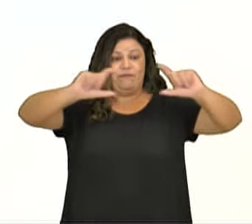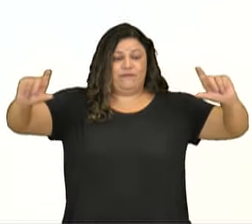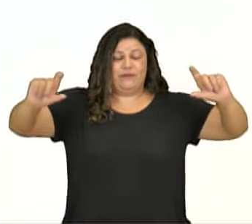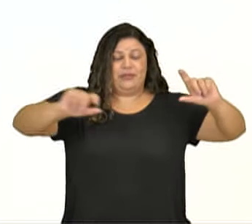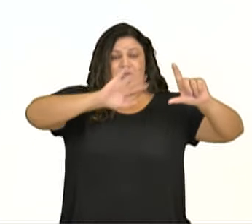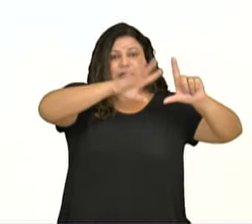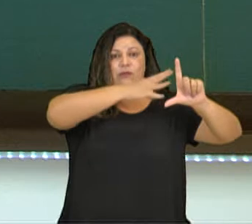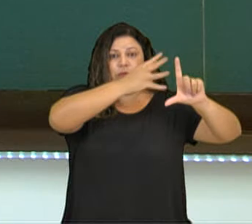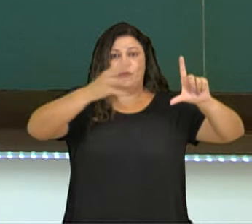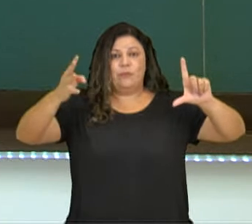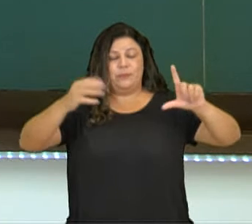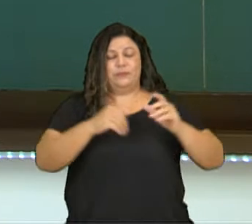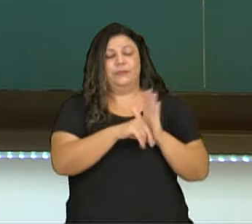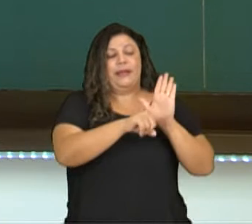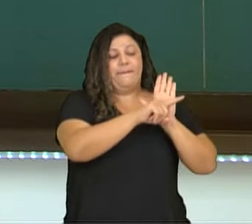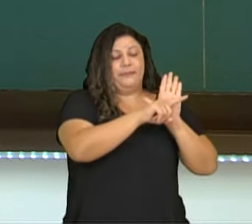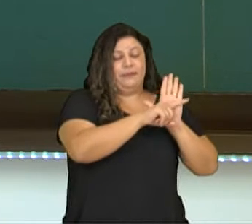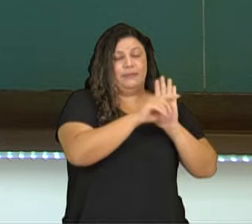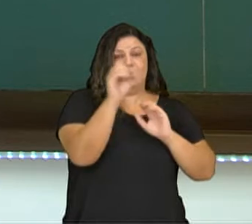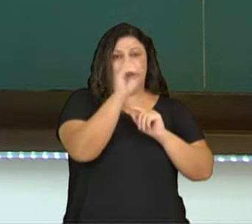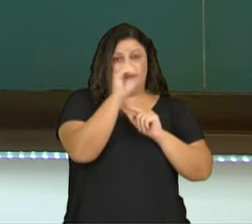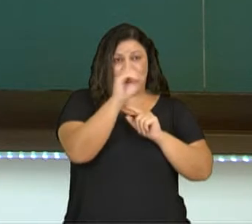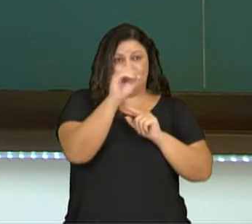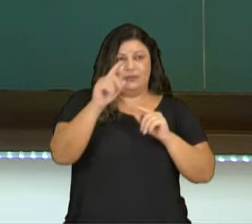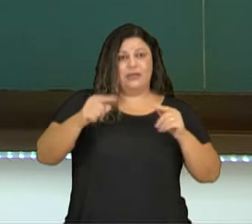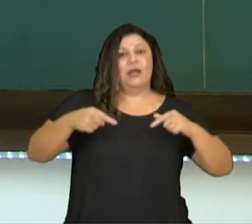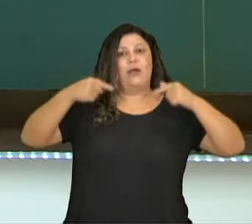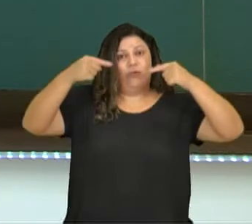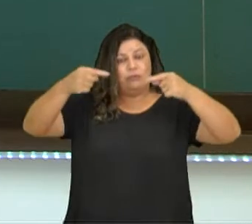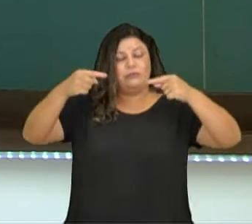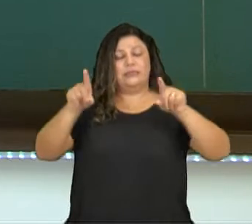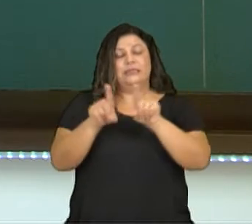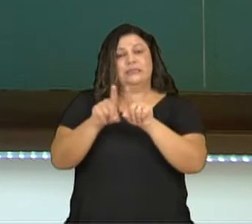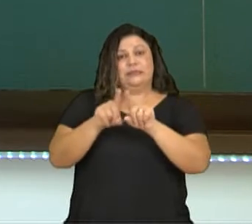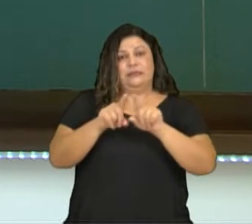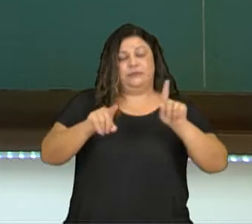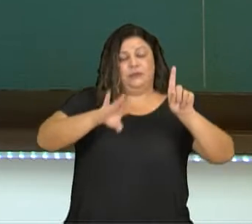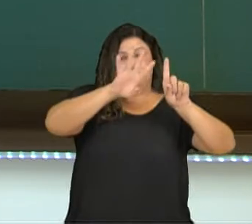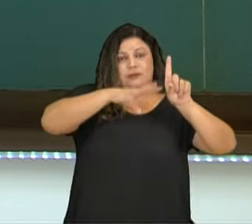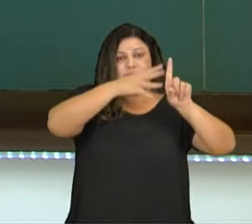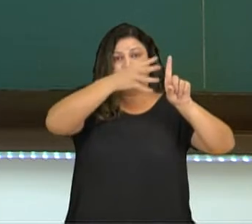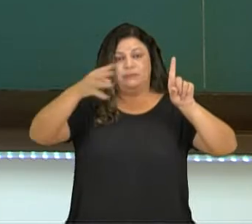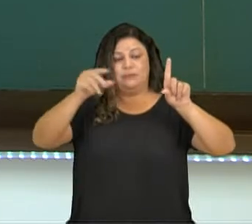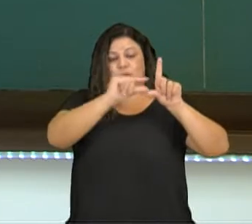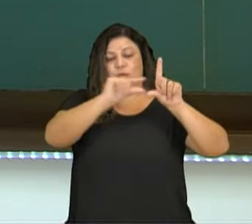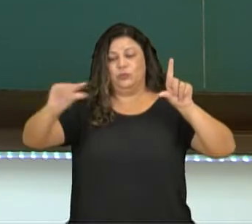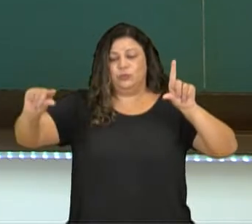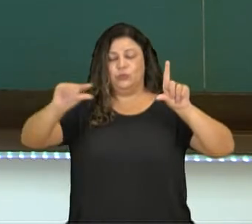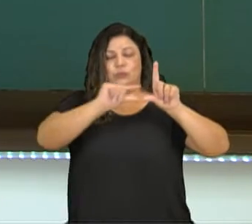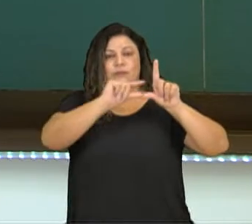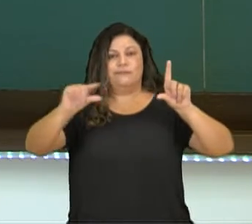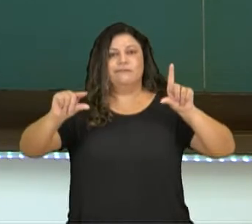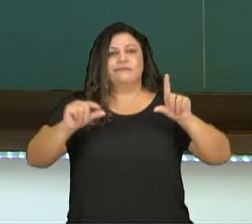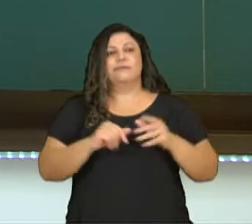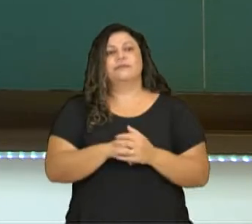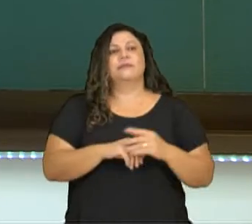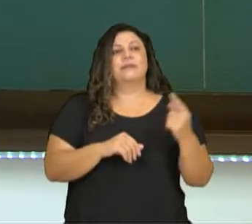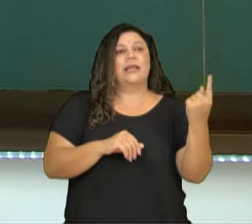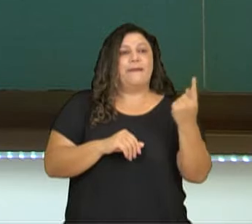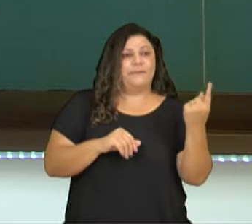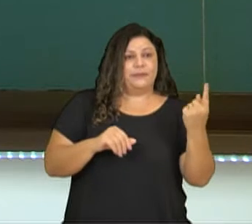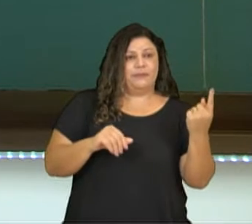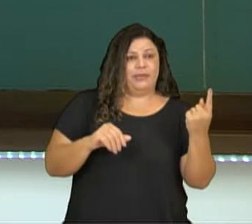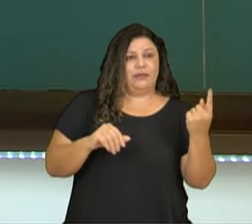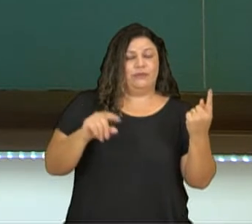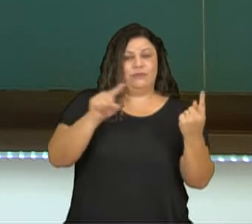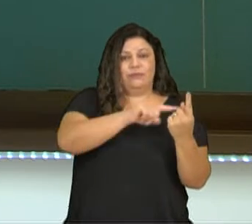quadrante em graus. E aqui eu trouxe para vocês a tabela com a redução dos ângulos para o primeiro quadrante para